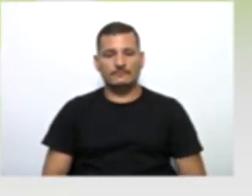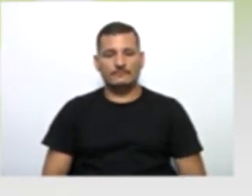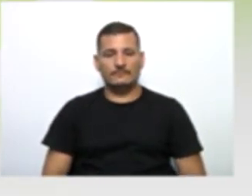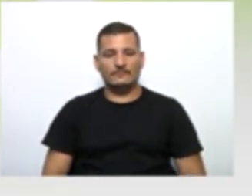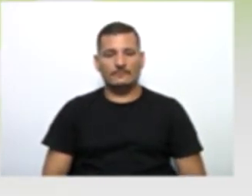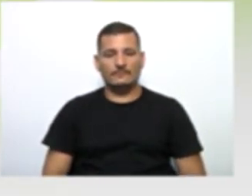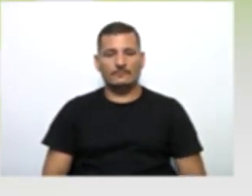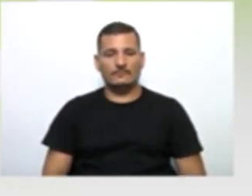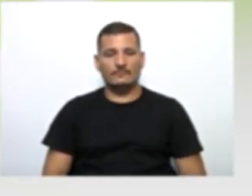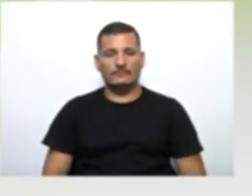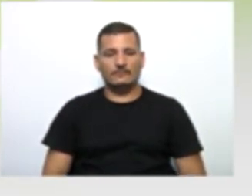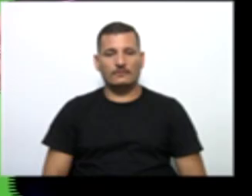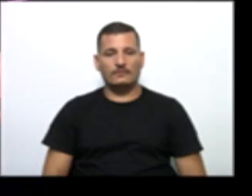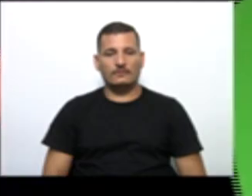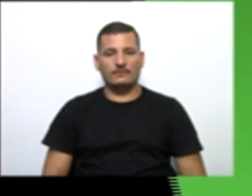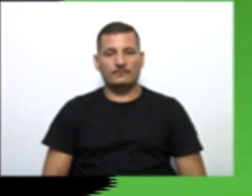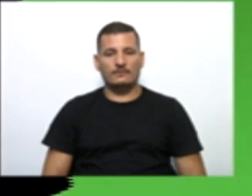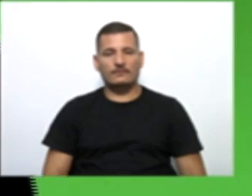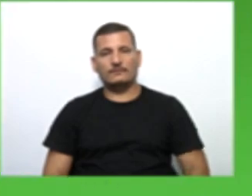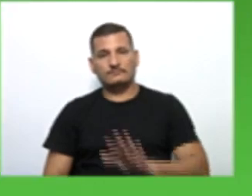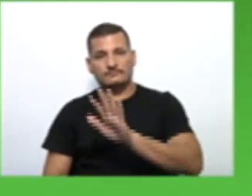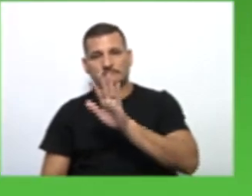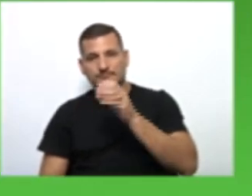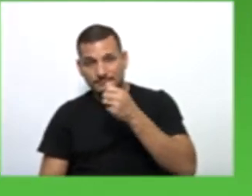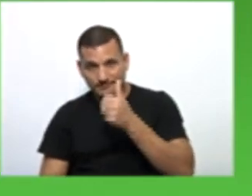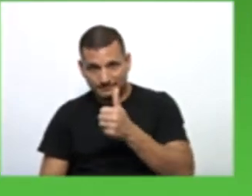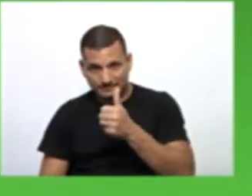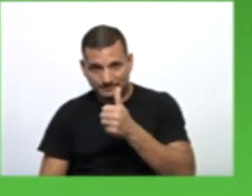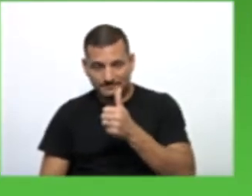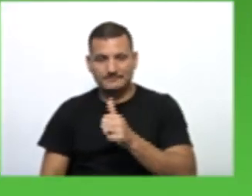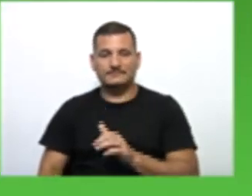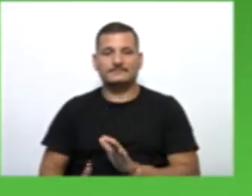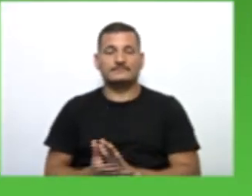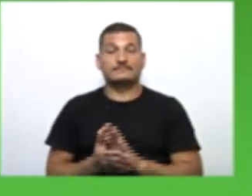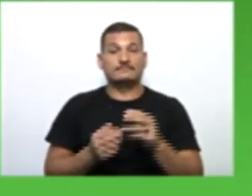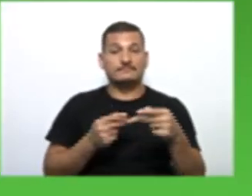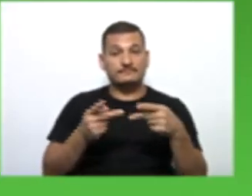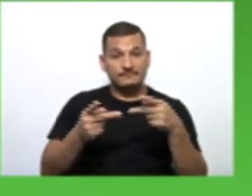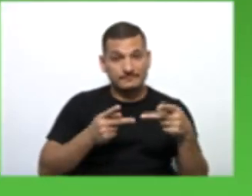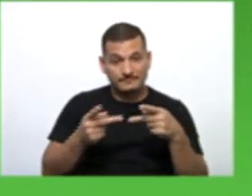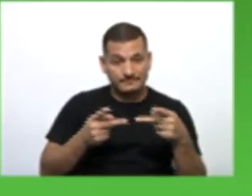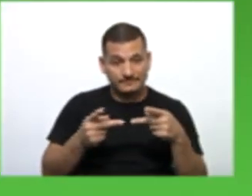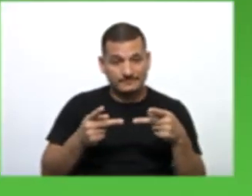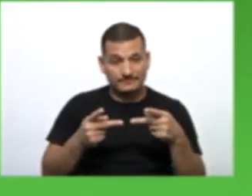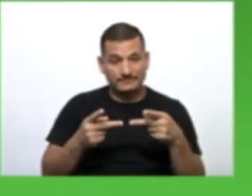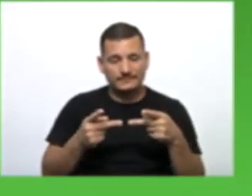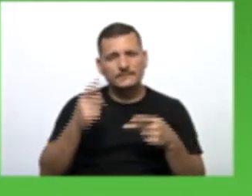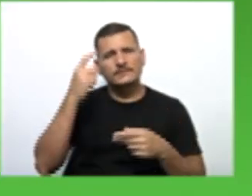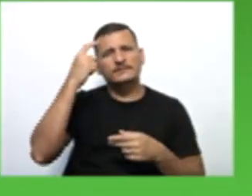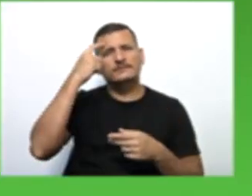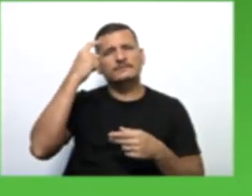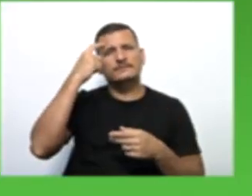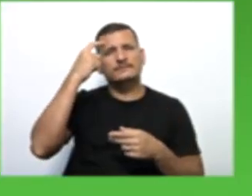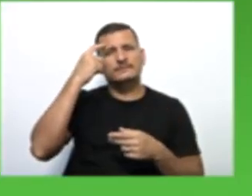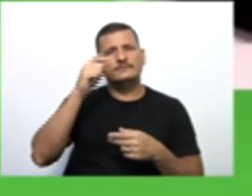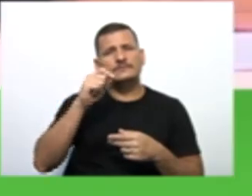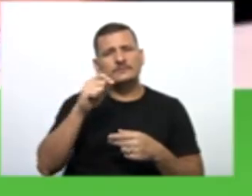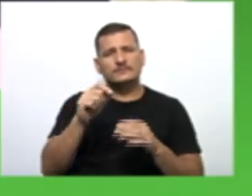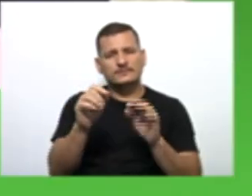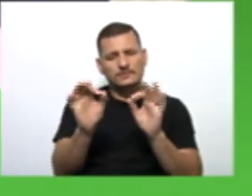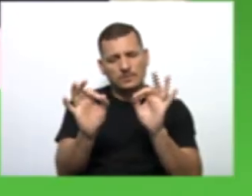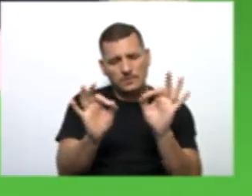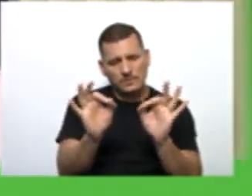Oi, tudo bem? Quando falamos em projeto, nos vem à mente aquela ideia de